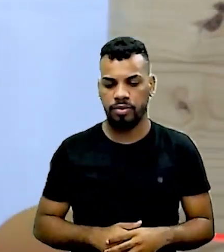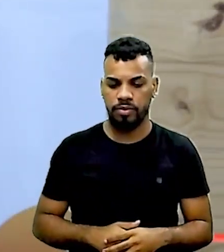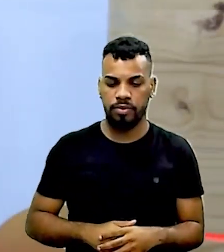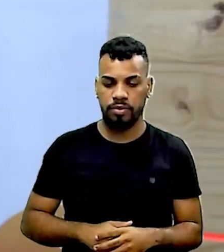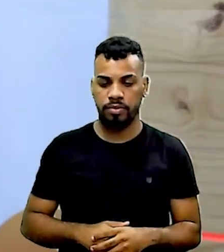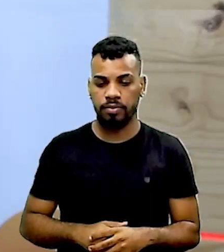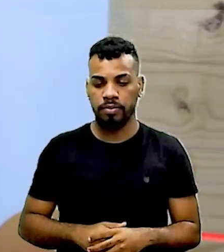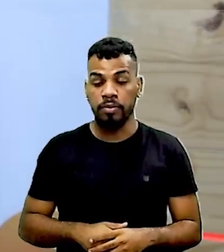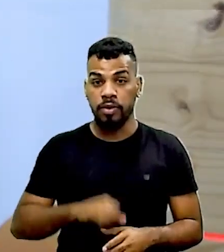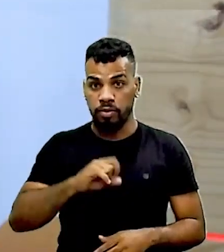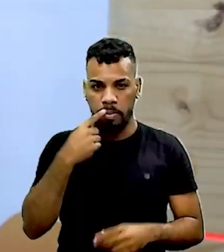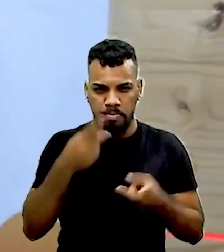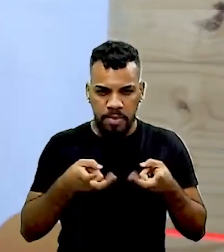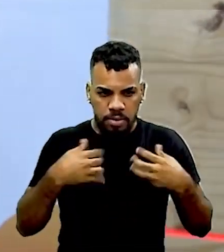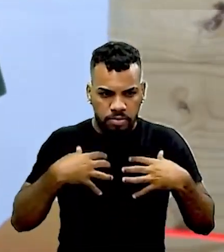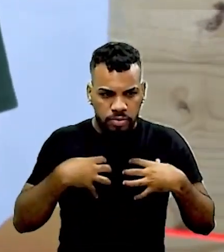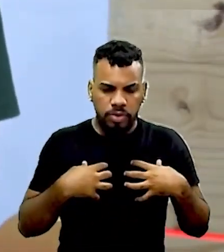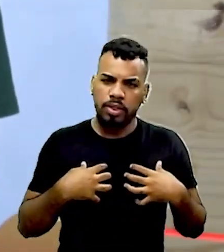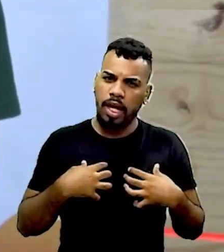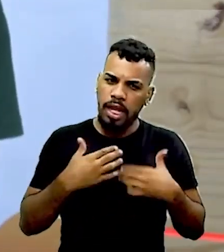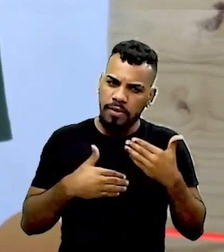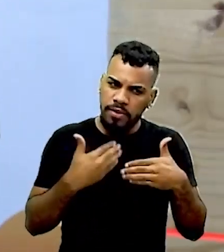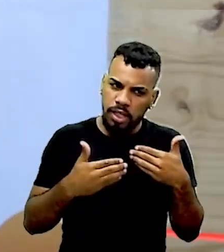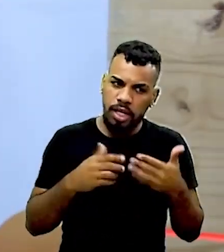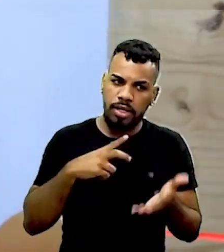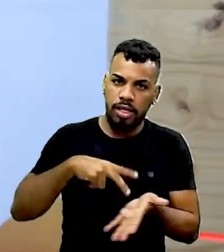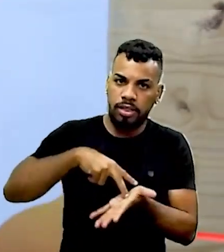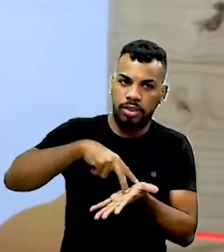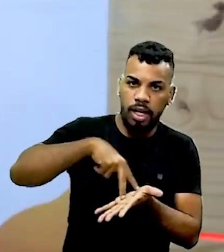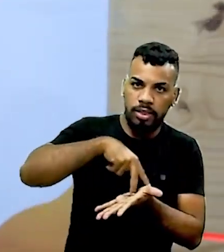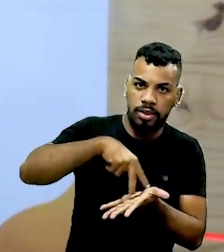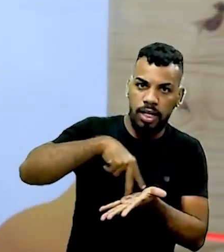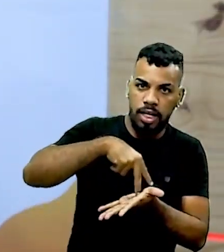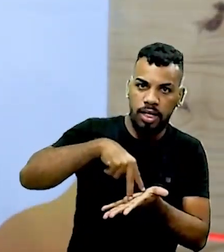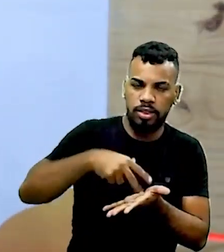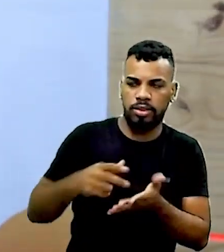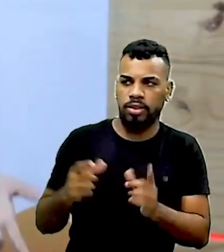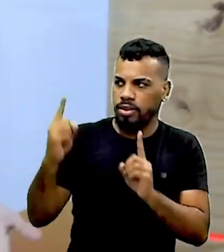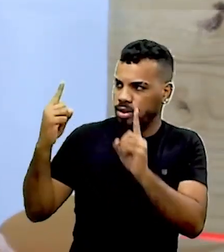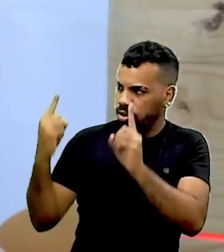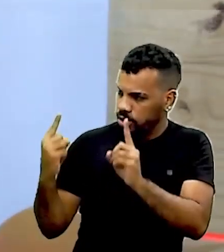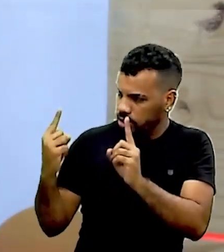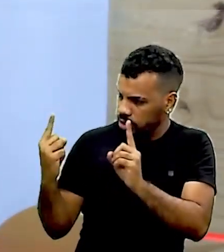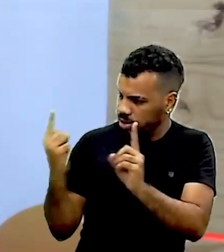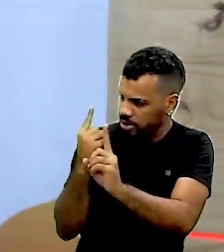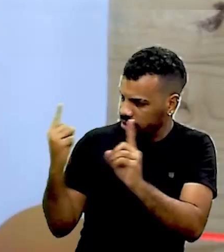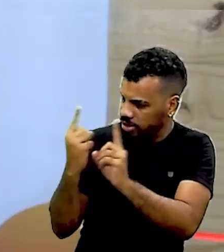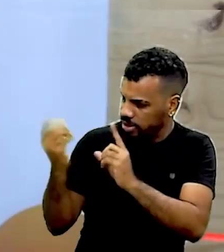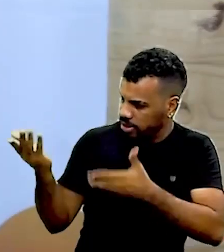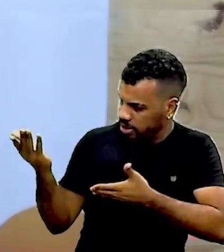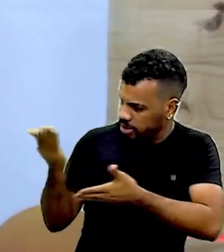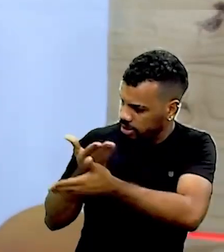tá vendo que você está avançando, você pode fazer dançando, interagindo com outro personagem, interagir com o ambiente.